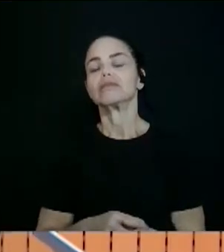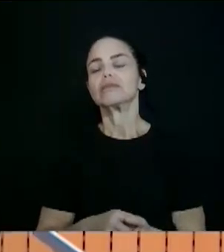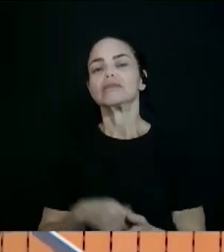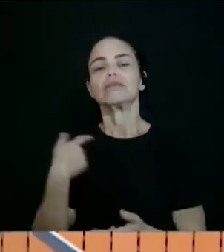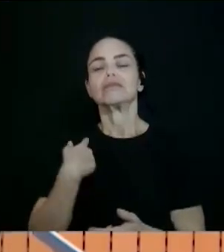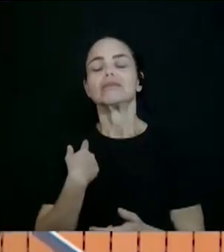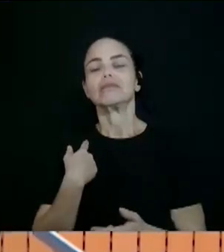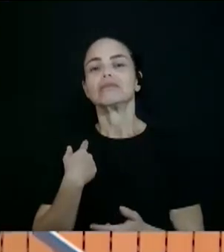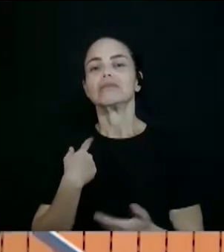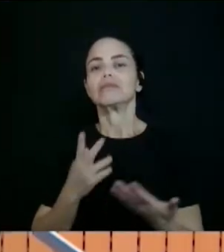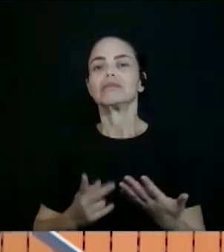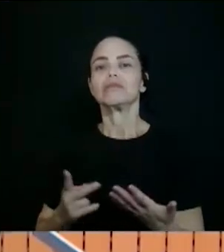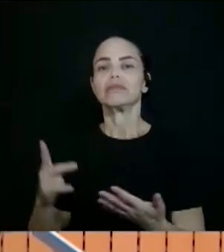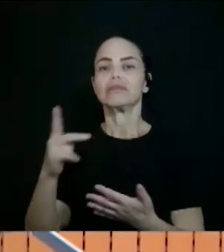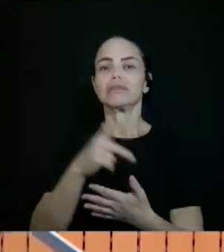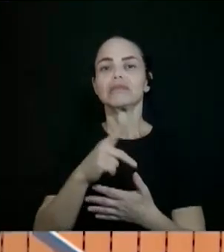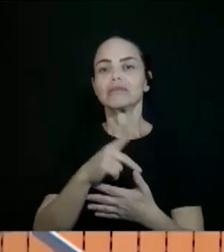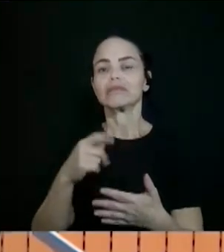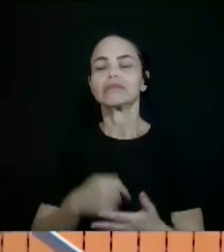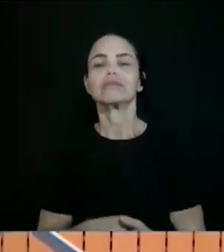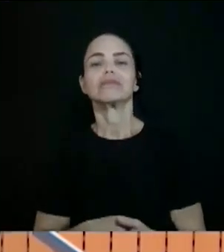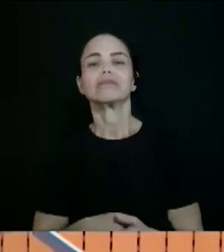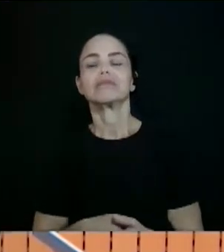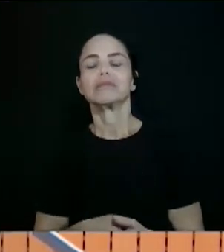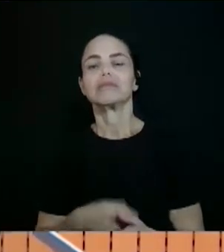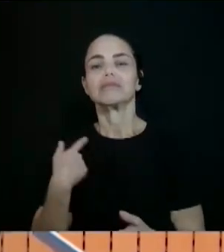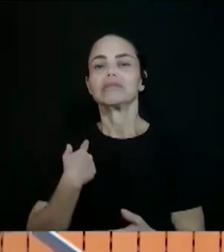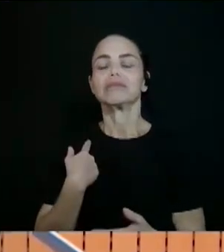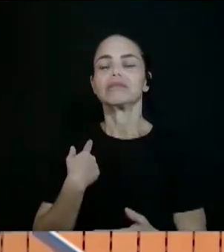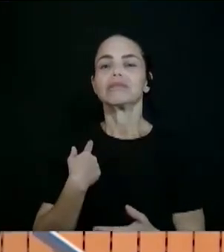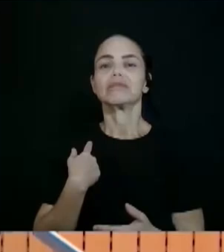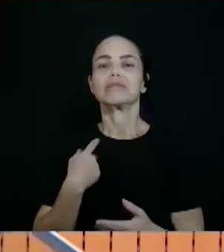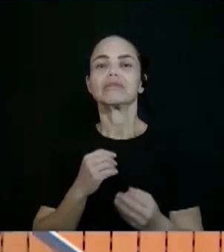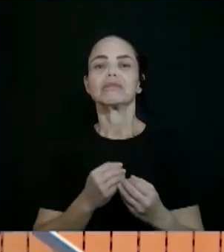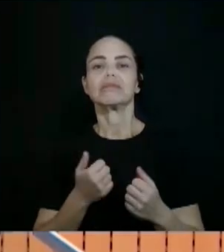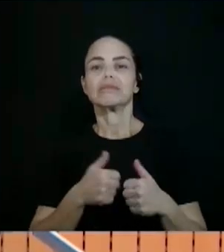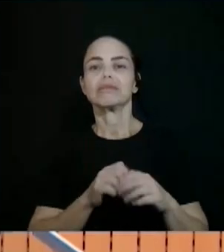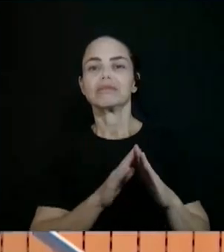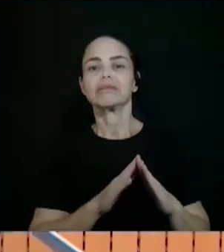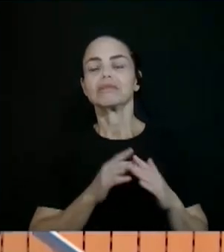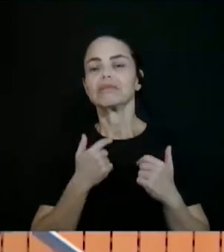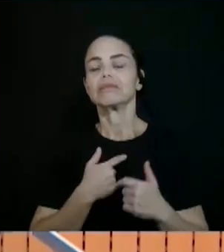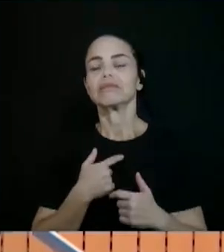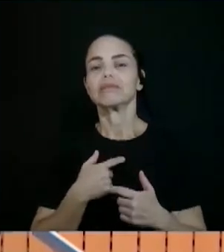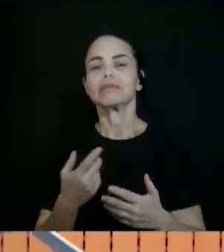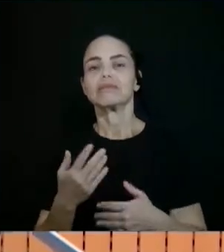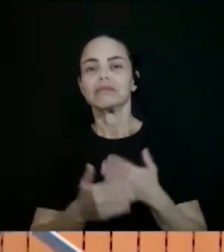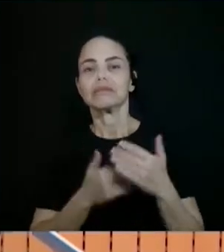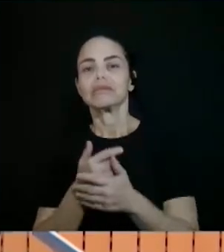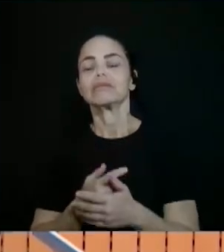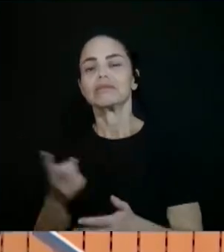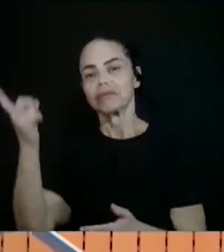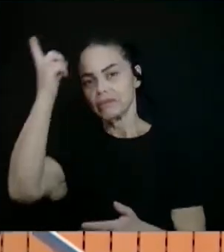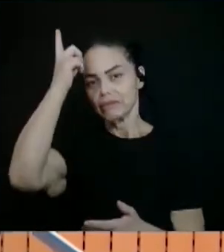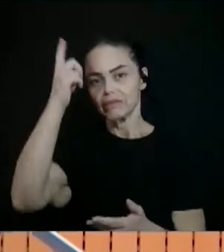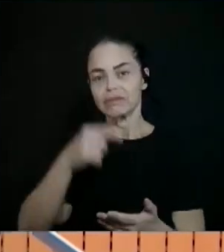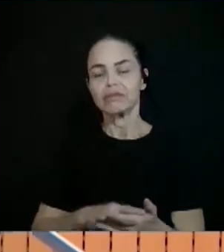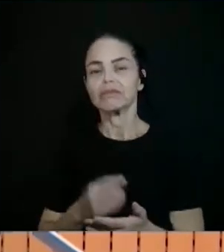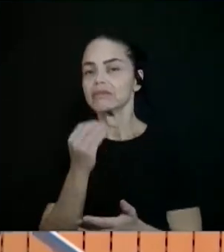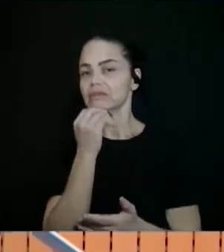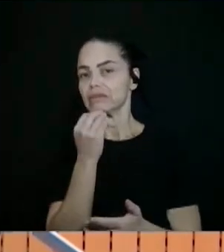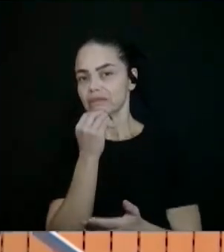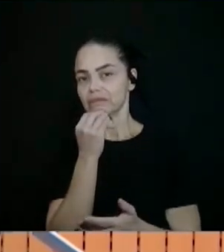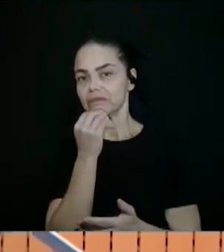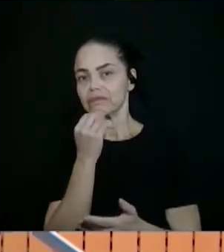de deixarmos a nós mesmos, os nossos tempos, e proporcionarmos, através de nossos talentos, oportunidades únicas